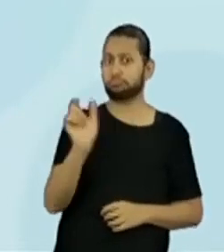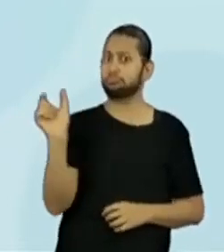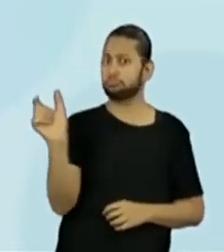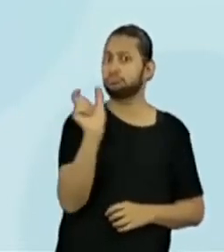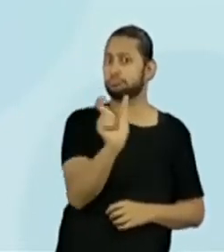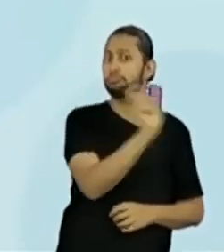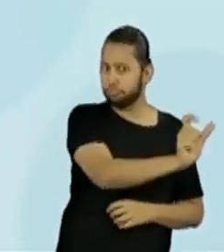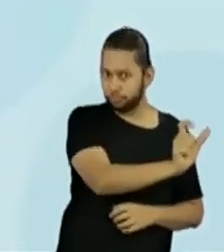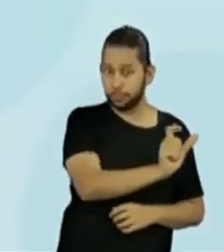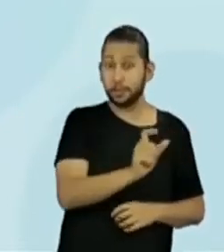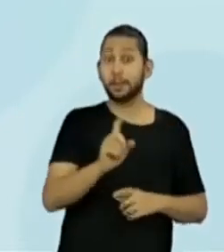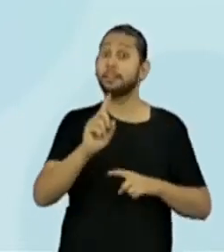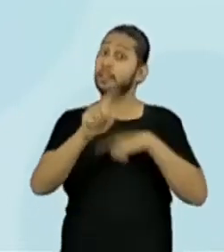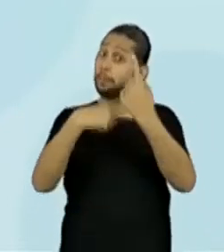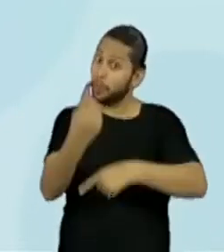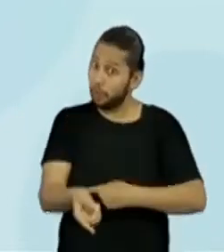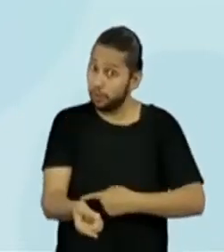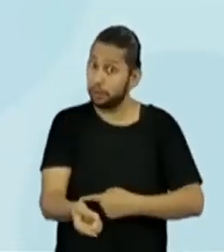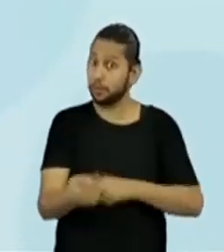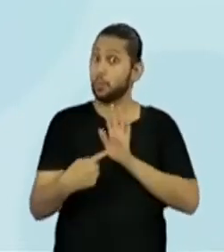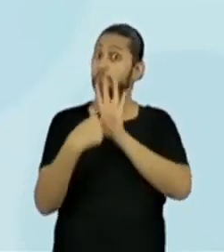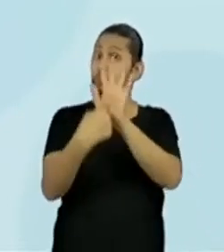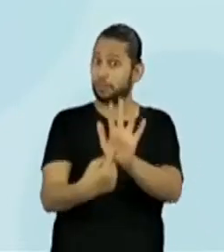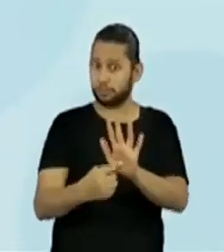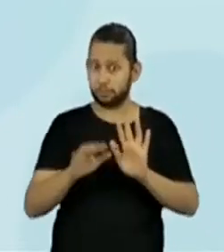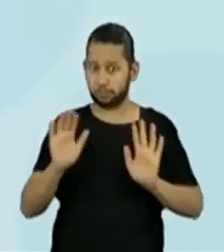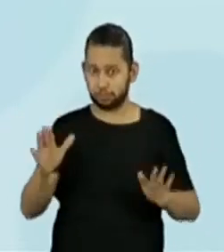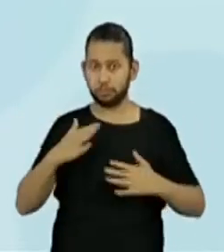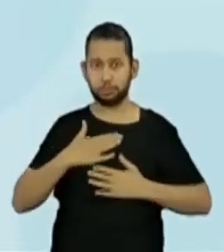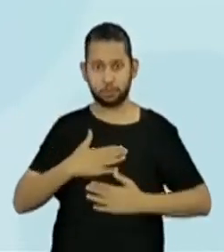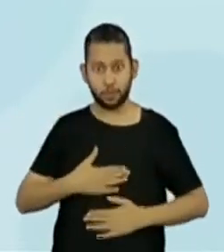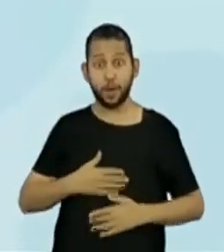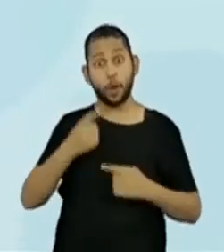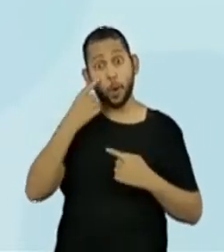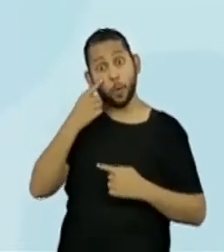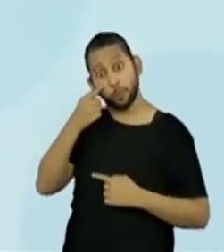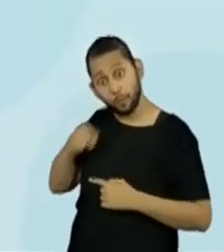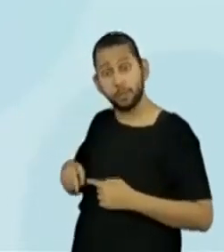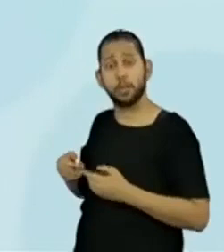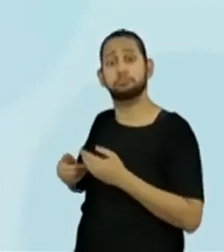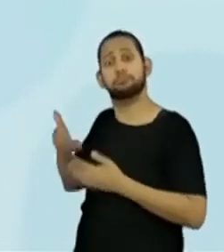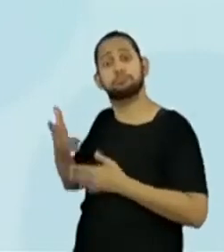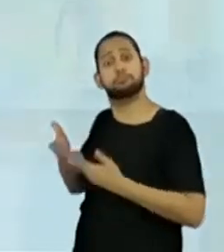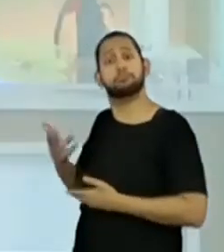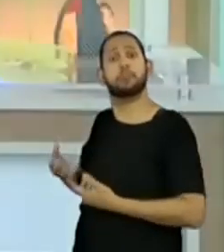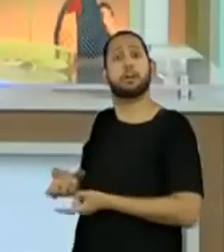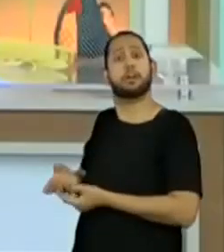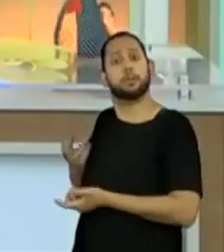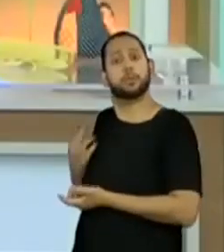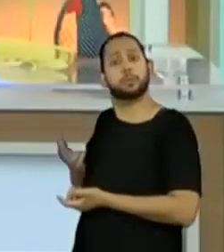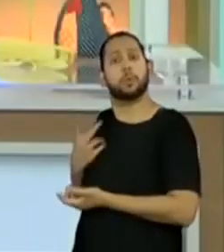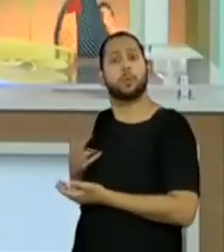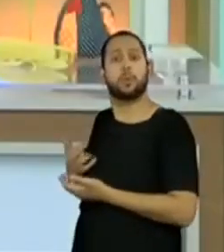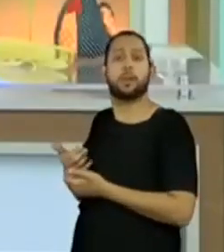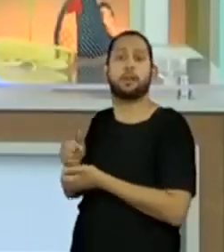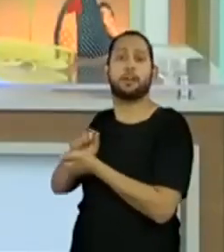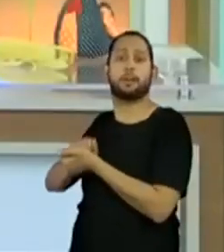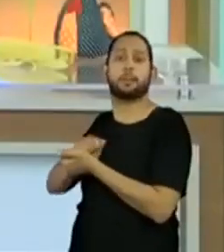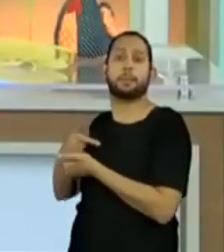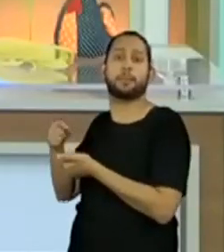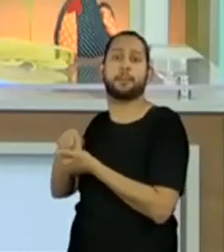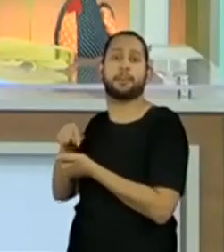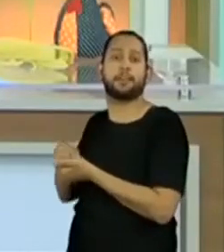cadeias alimentares que existem nessa imagem. Eu vou dar uma olhada agora na participação de vocês.